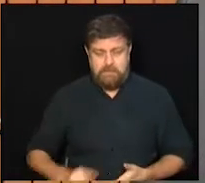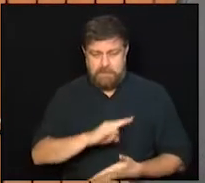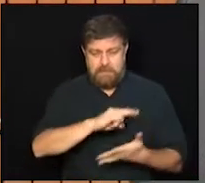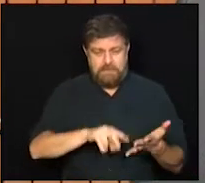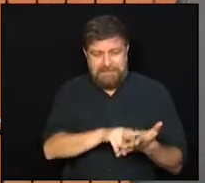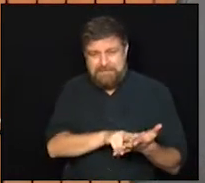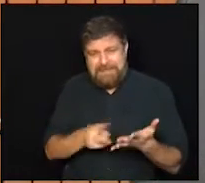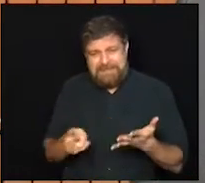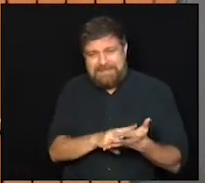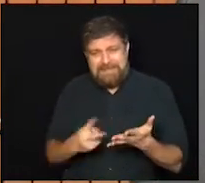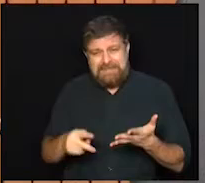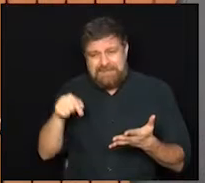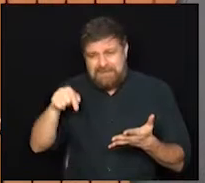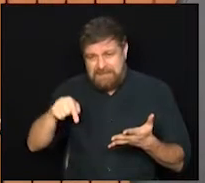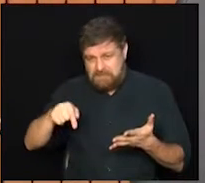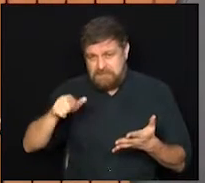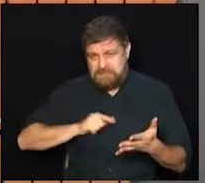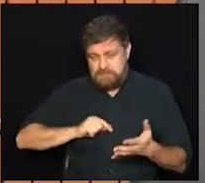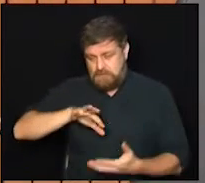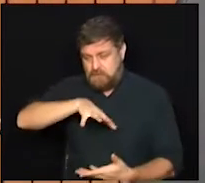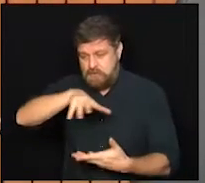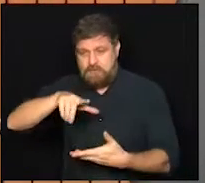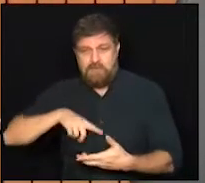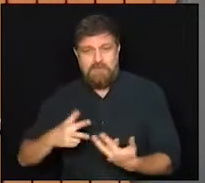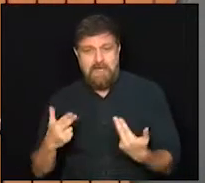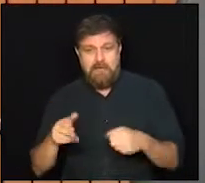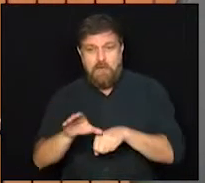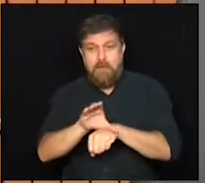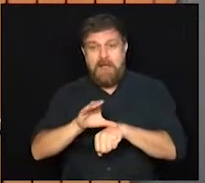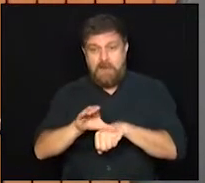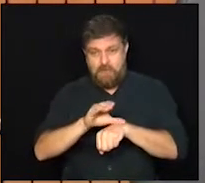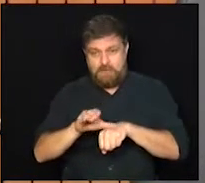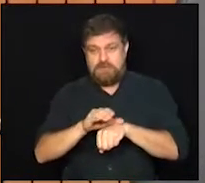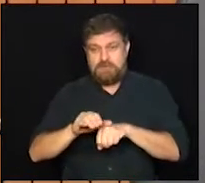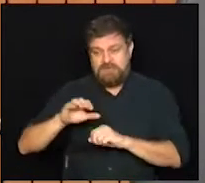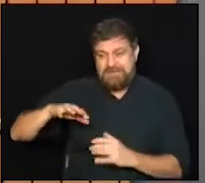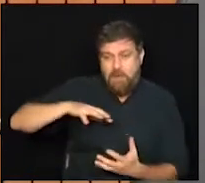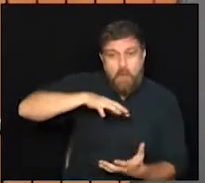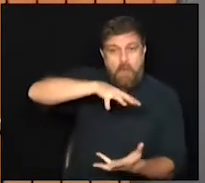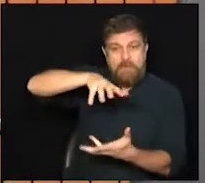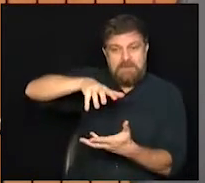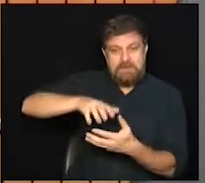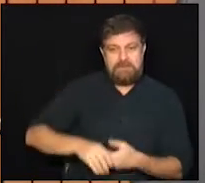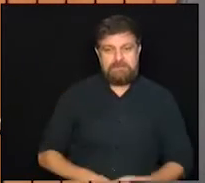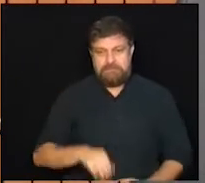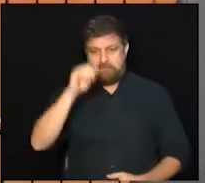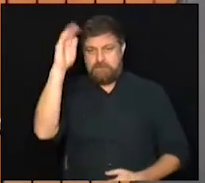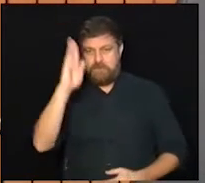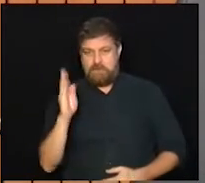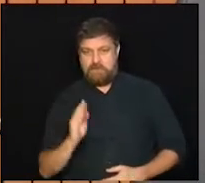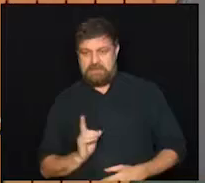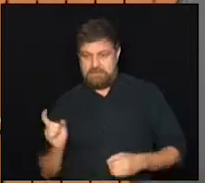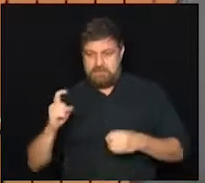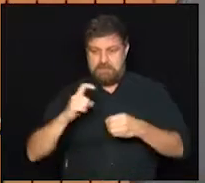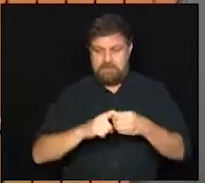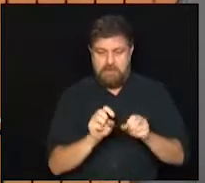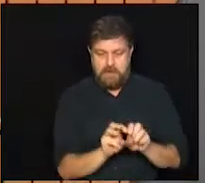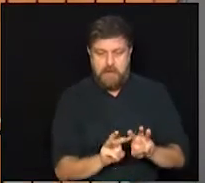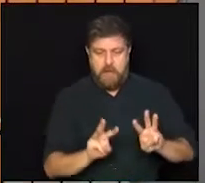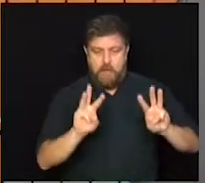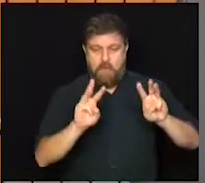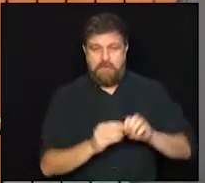como se fosse a nossa Constituição Universal. O Brasil faz parte da ONU desde fevereiro de